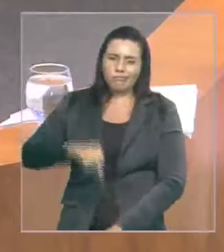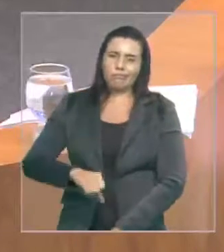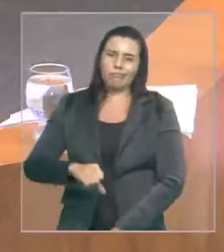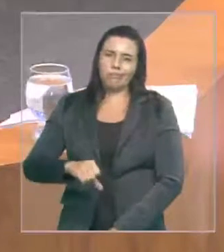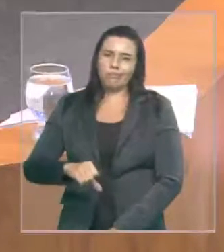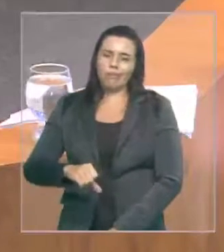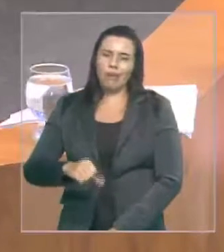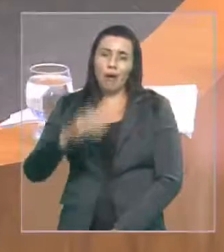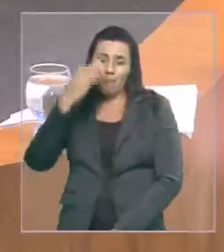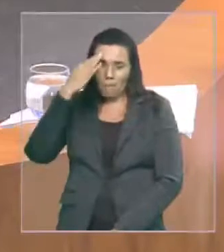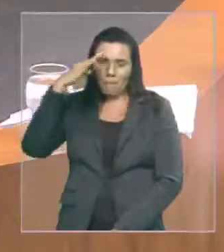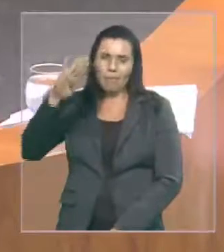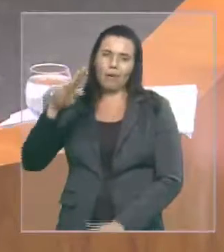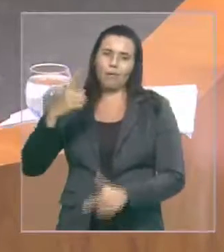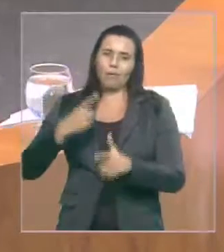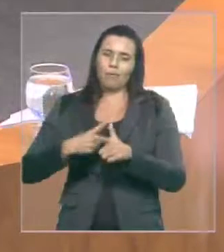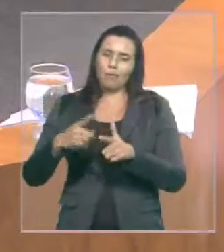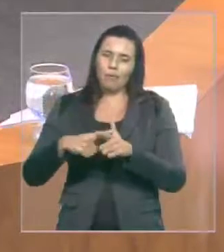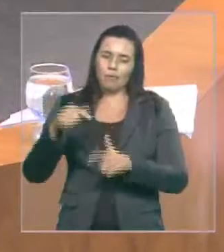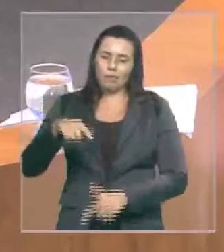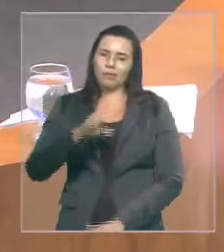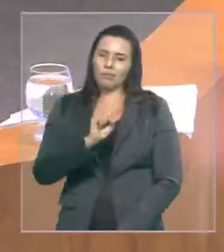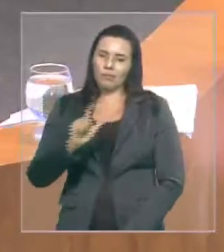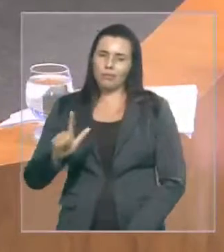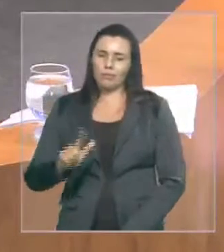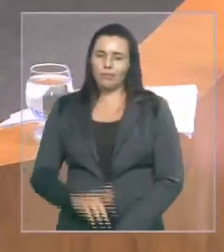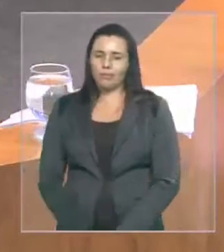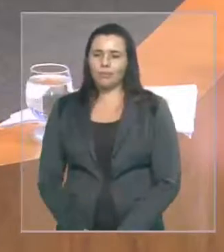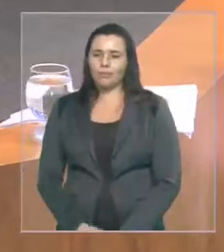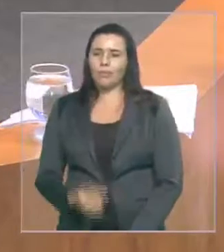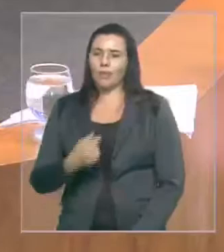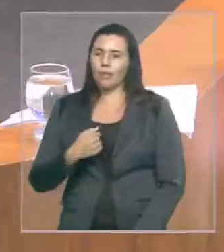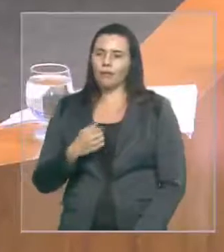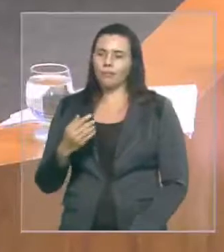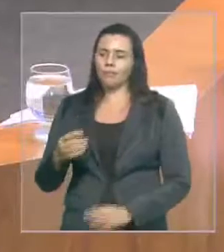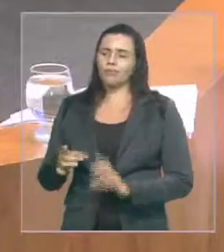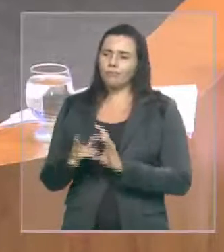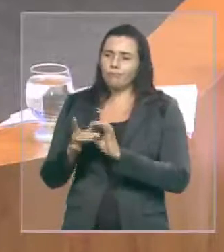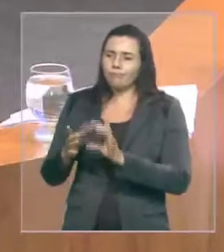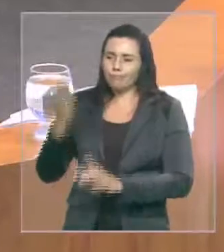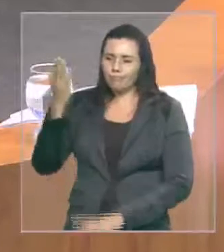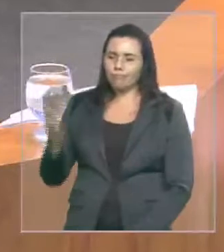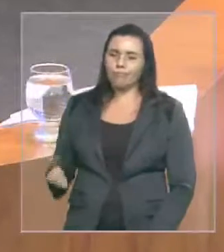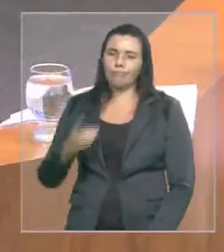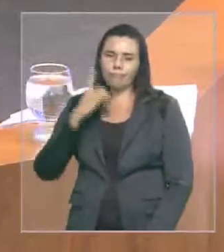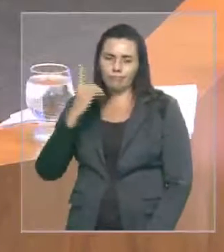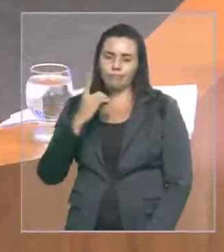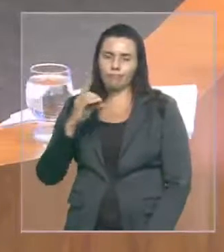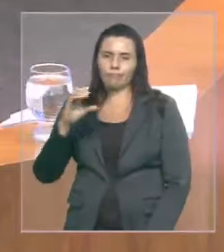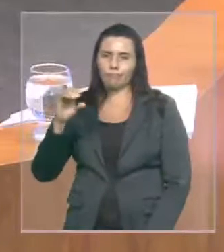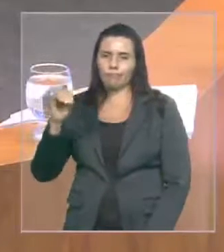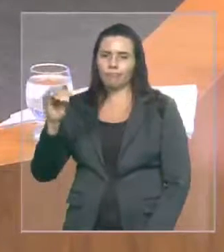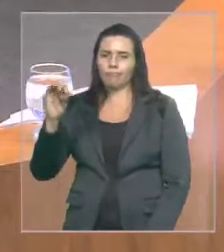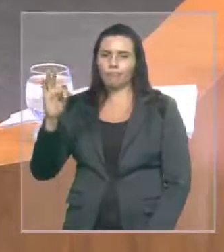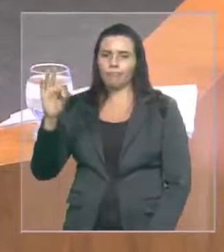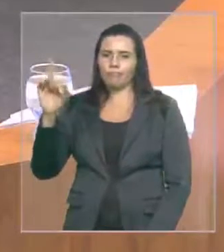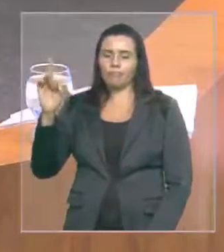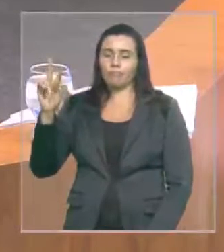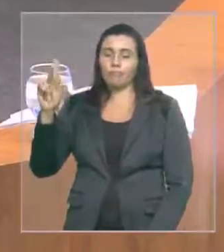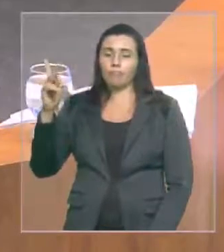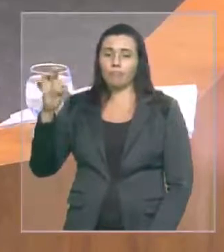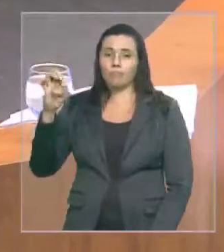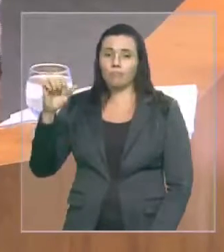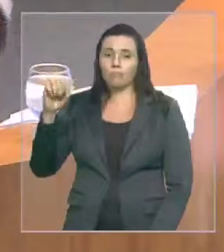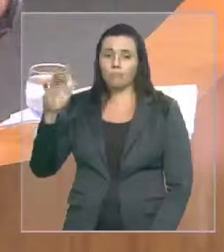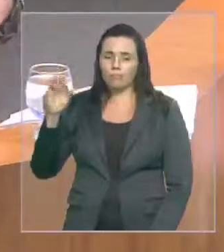São Luís. Eu quero conceder uma parte ao nobre deputado Otelino, onde ele se encontra, porque o pronunciamento é mais ou menos